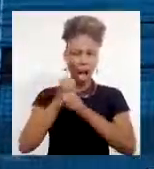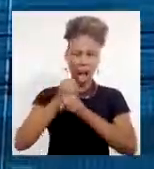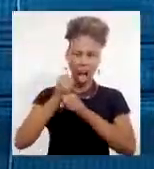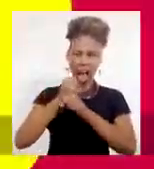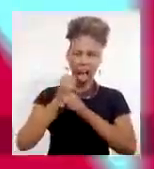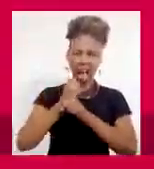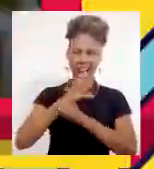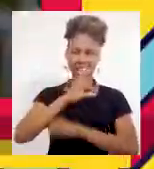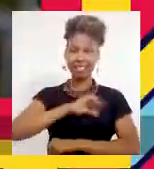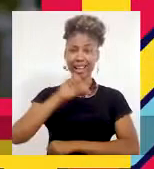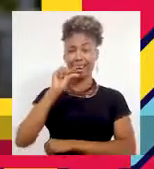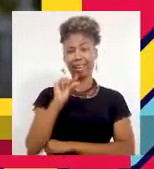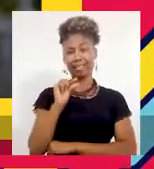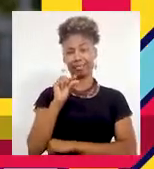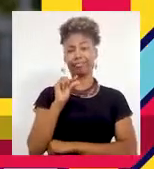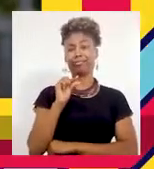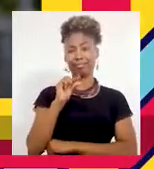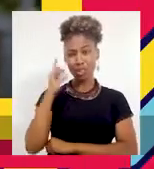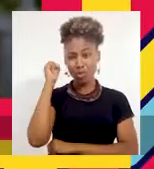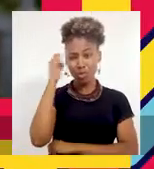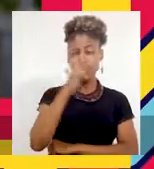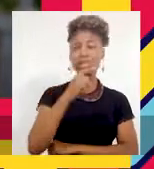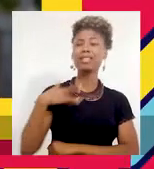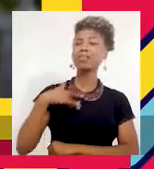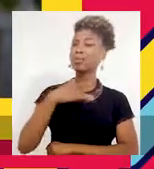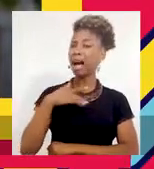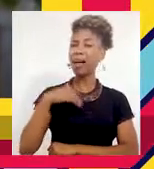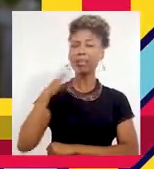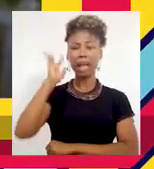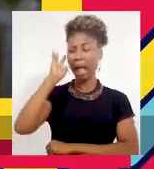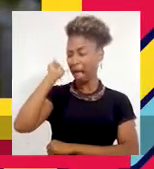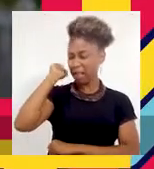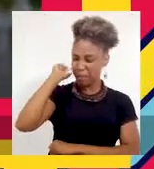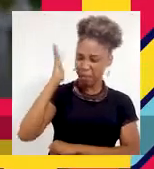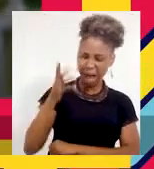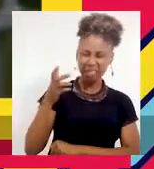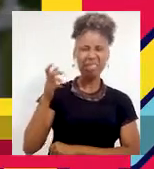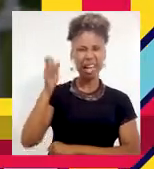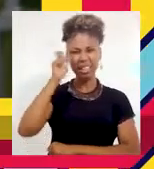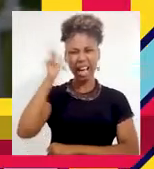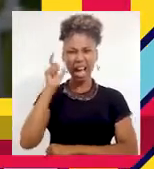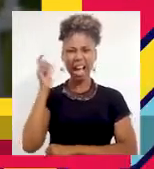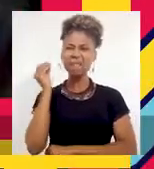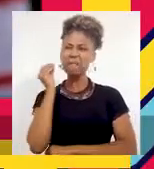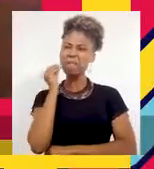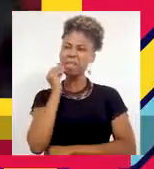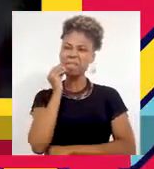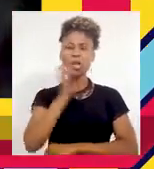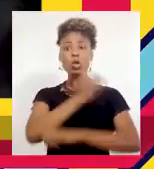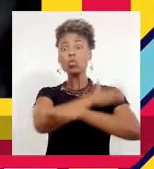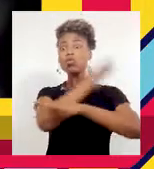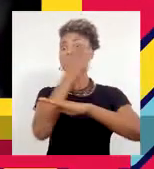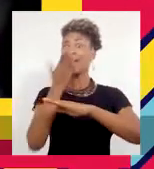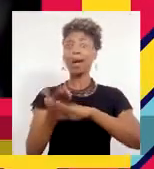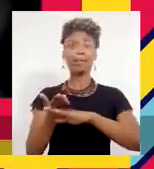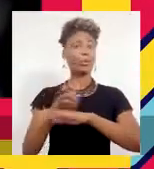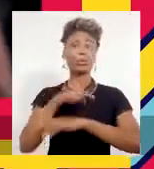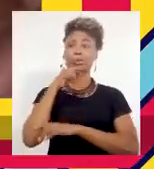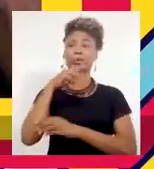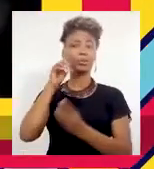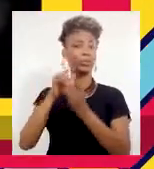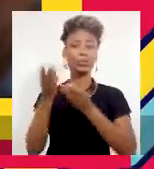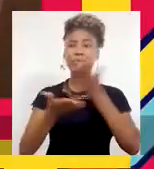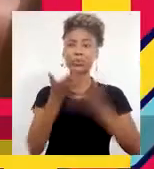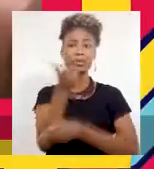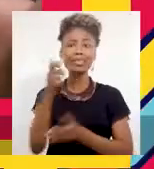há muito tempo. De baixa renda, ter acesso à saúde em dificuldade. Tem que acordar de madrugada para tentar pegar uma ficha. O dia todo na fila e não consegue